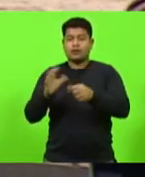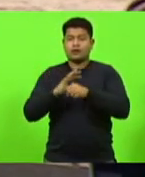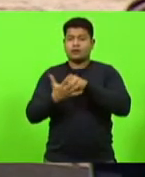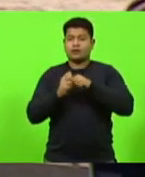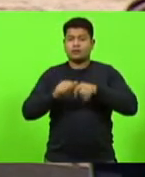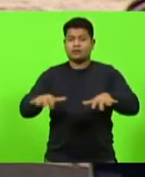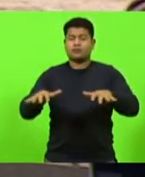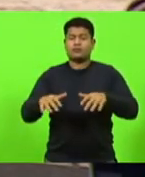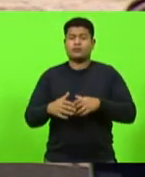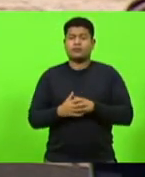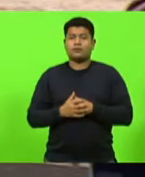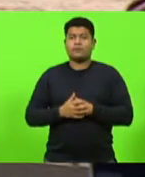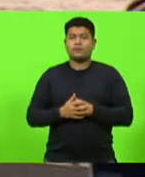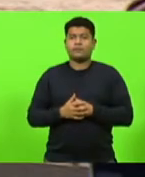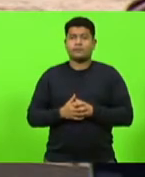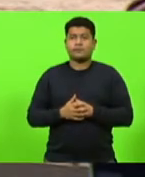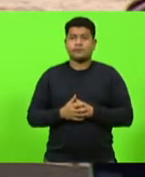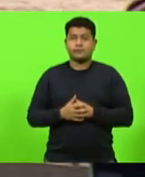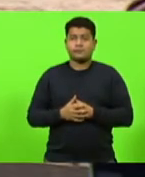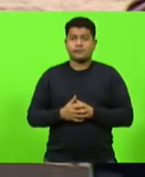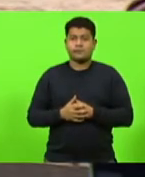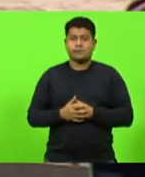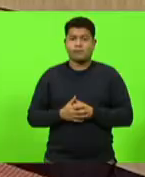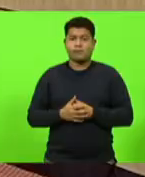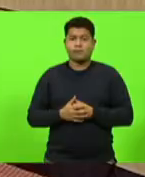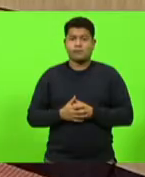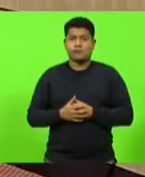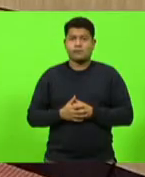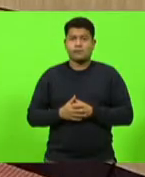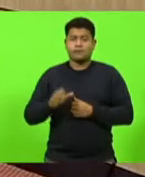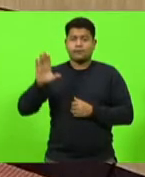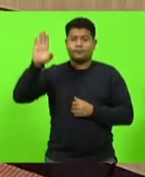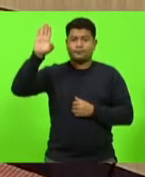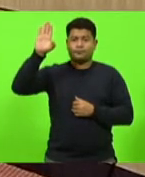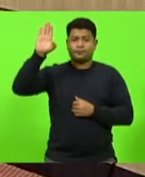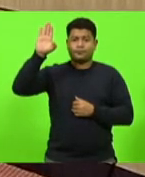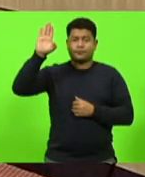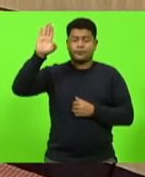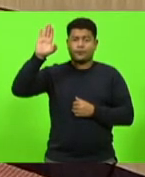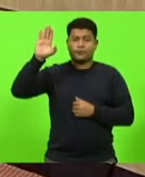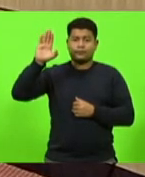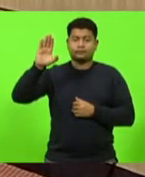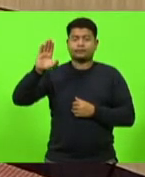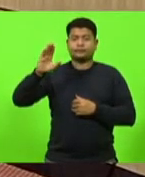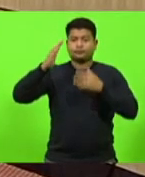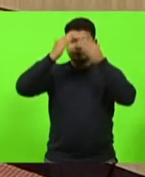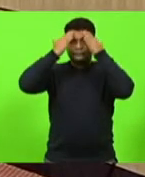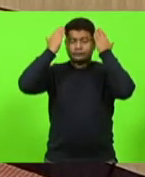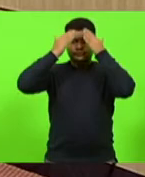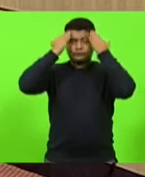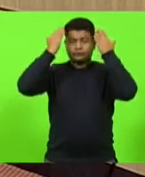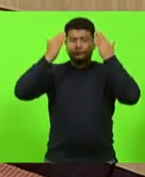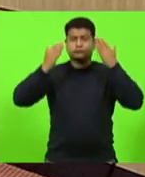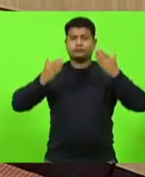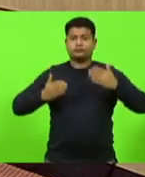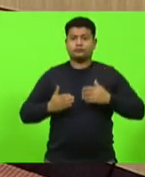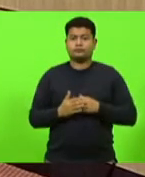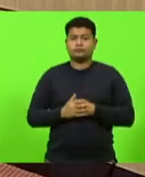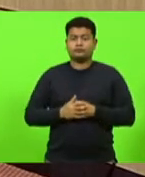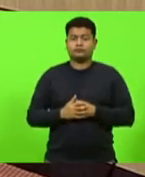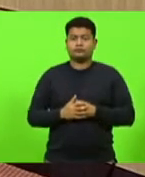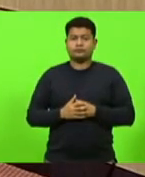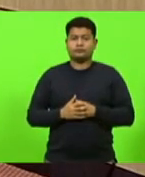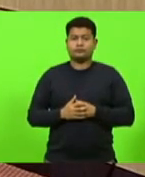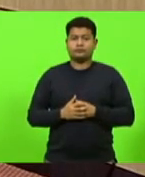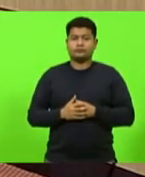foi feito. Pela ordem, presidente. Senhor presidente. Pela ordem. Com a palavra o deputado José Milton Schaefer. Eu pedi pela ordem de